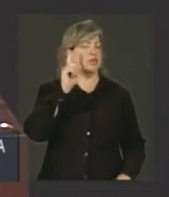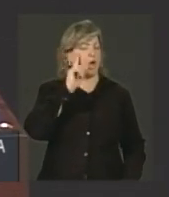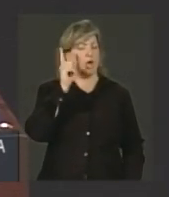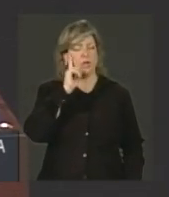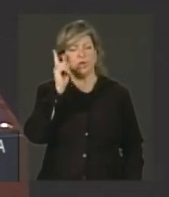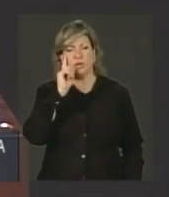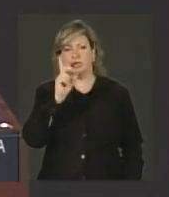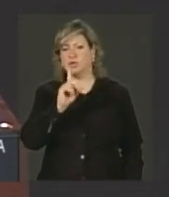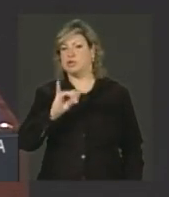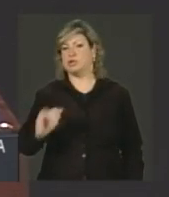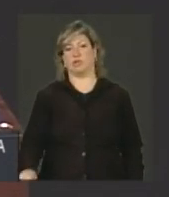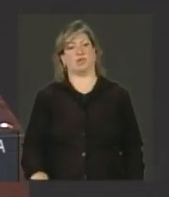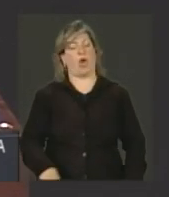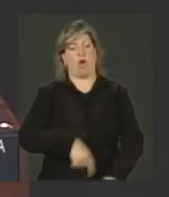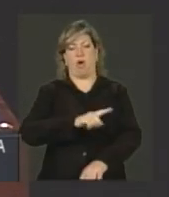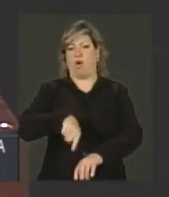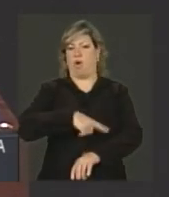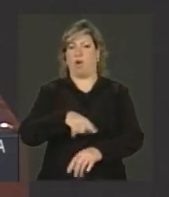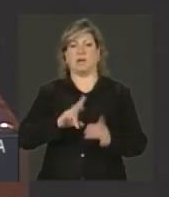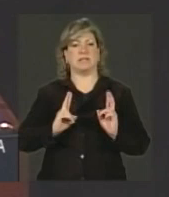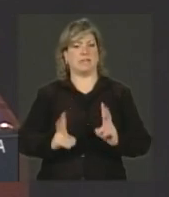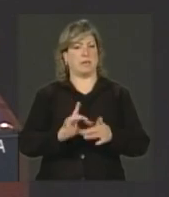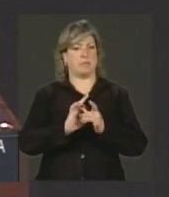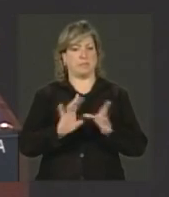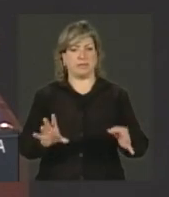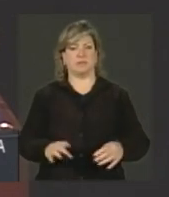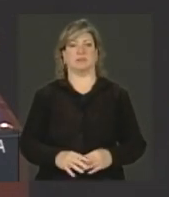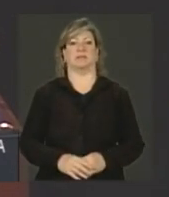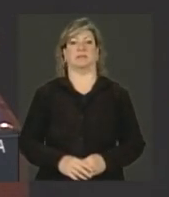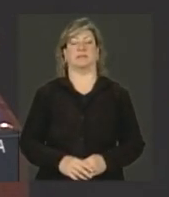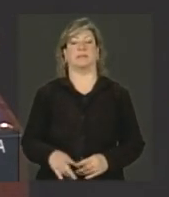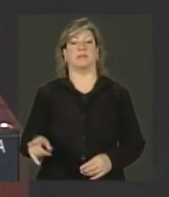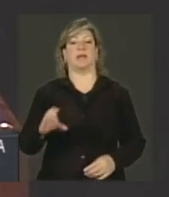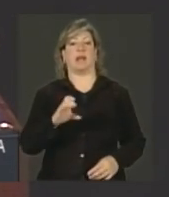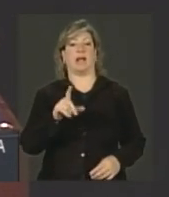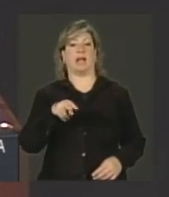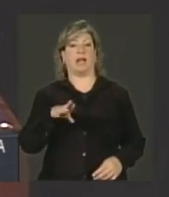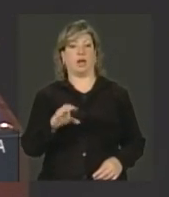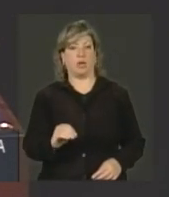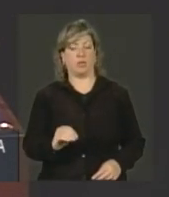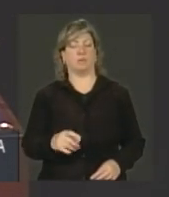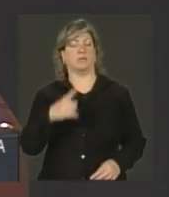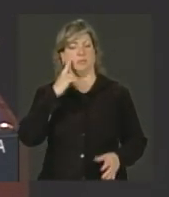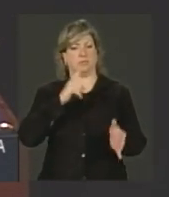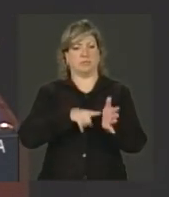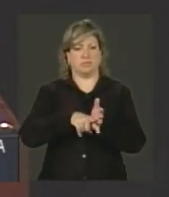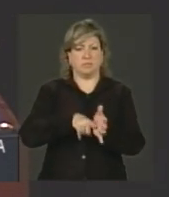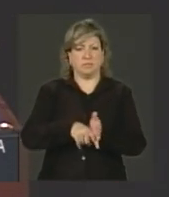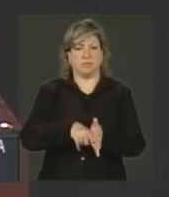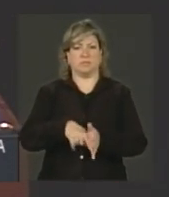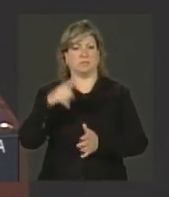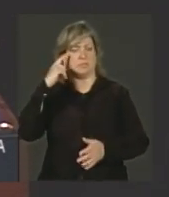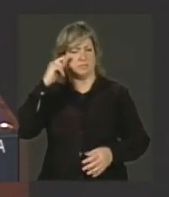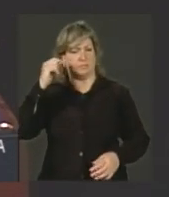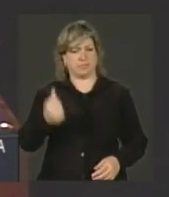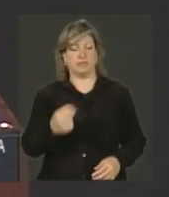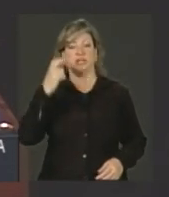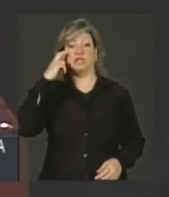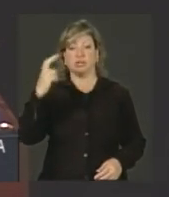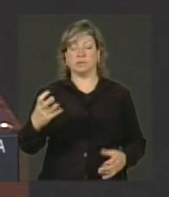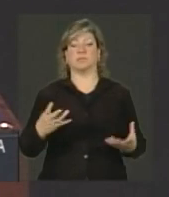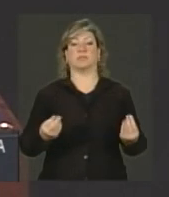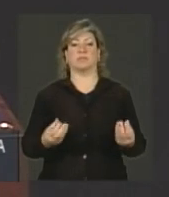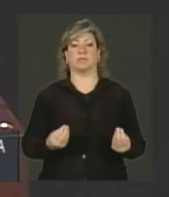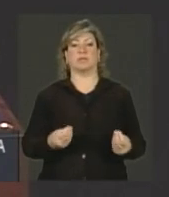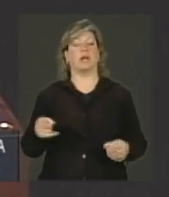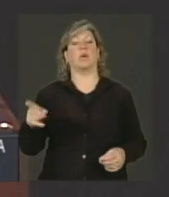dia. Sempre disponível. Clínico perspicaz, atento e de raciocínio rápido,